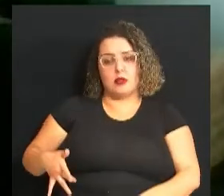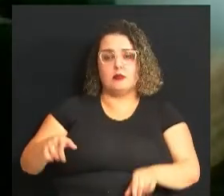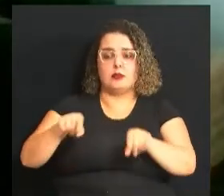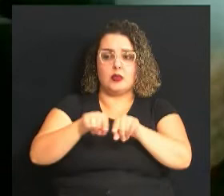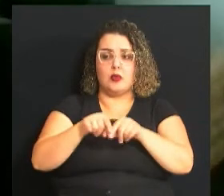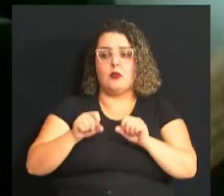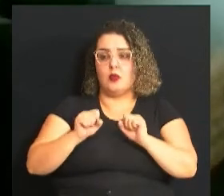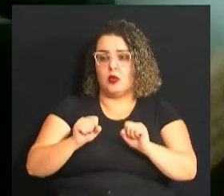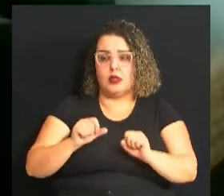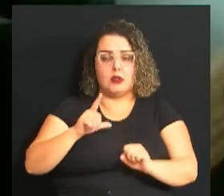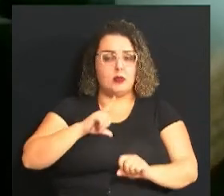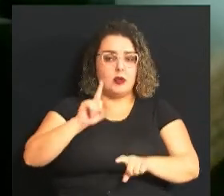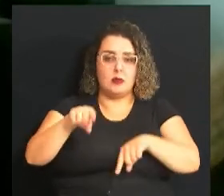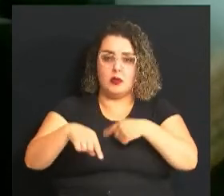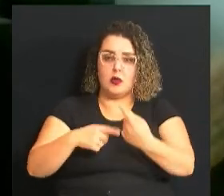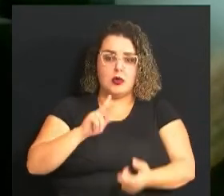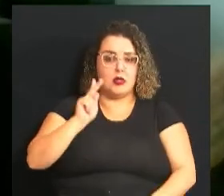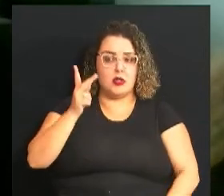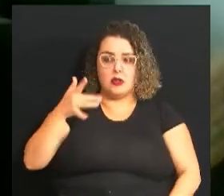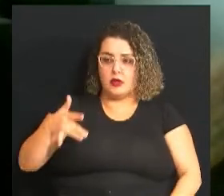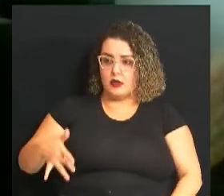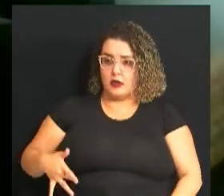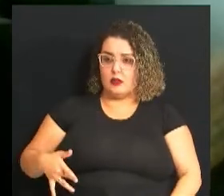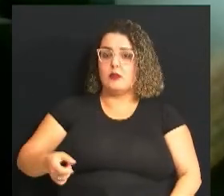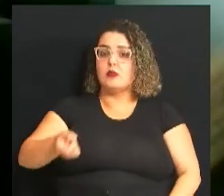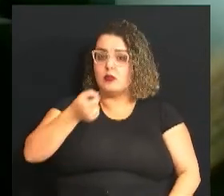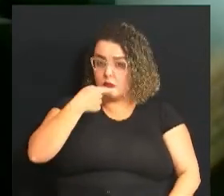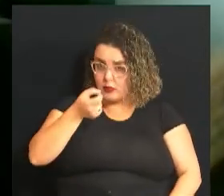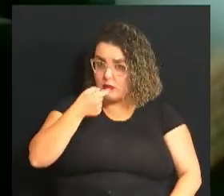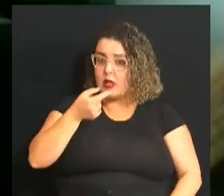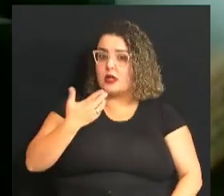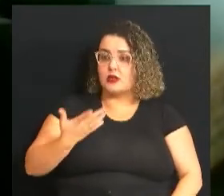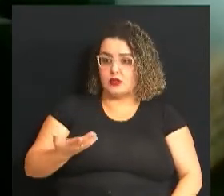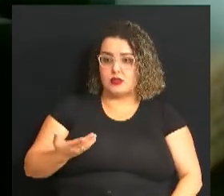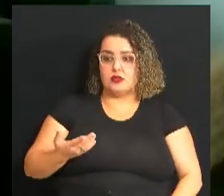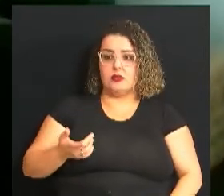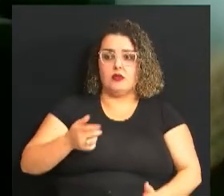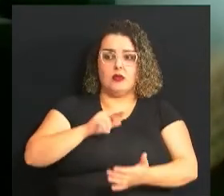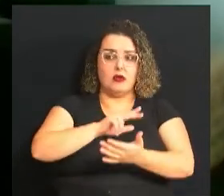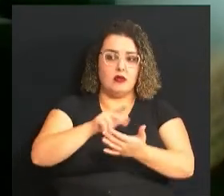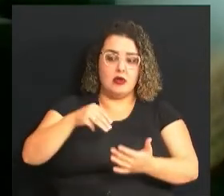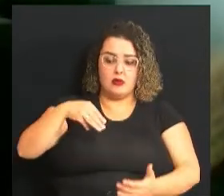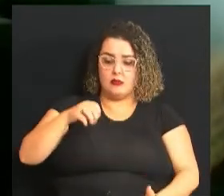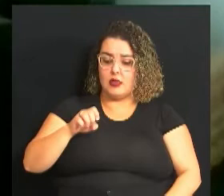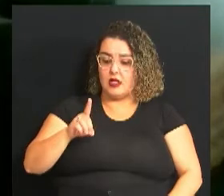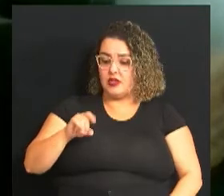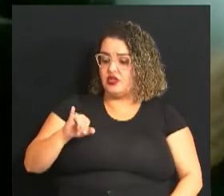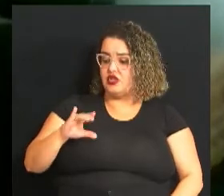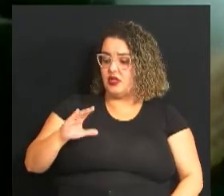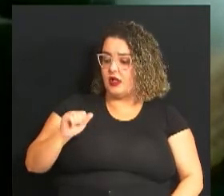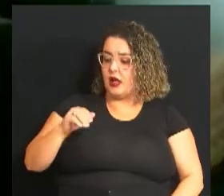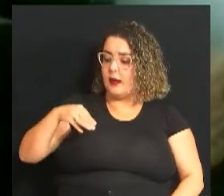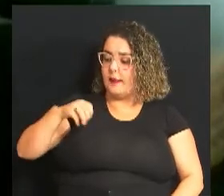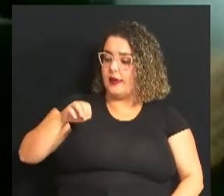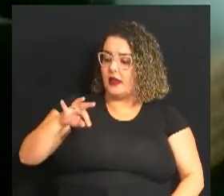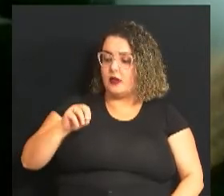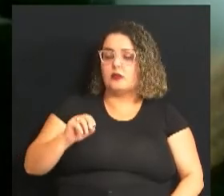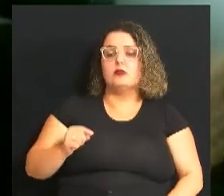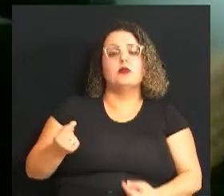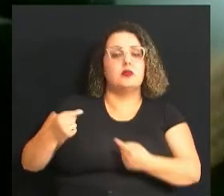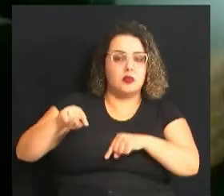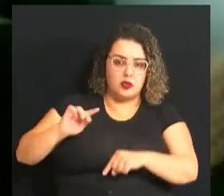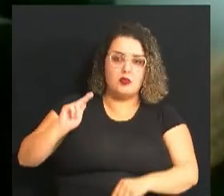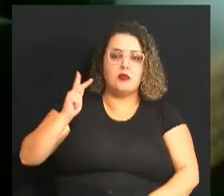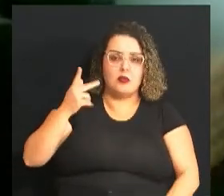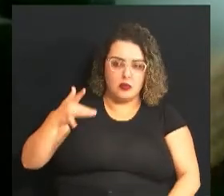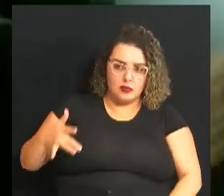ter muitas hepatites por medicamentos. Então, vários medicamentos provocam hepatite, tá? Por isso que nós